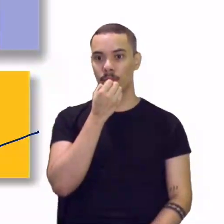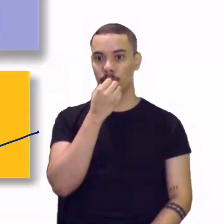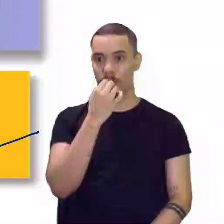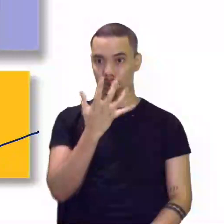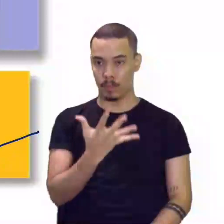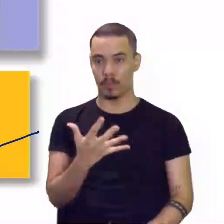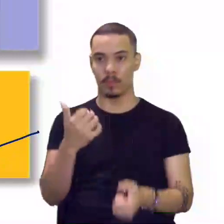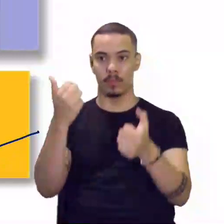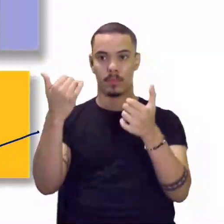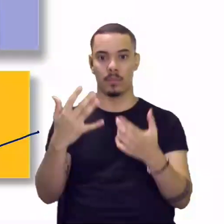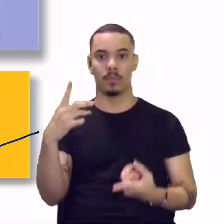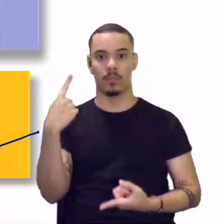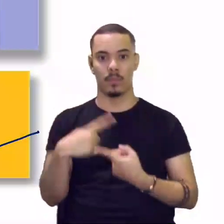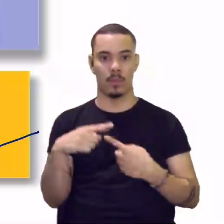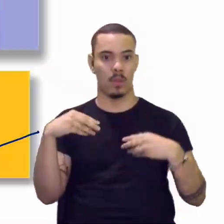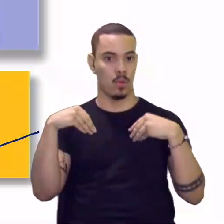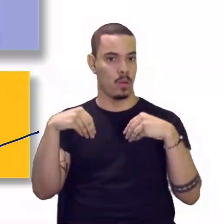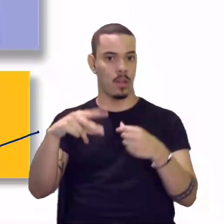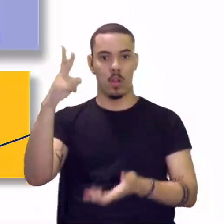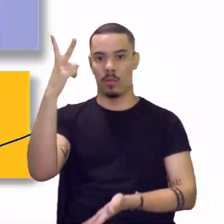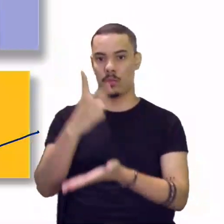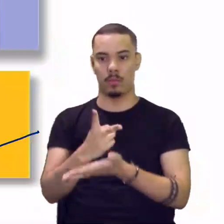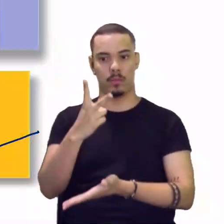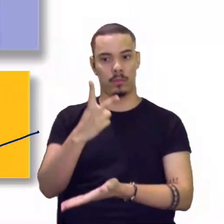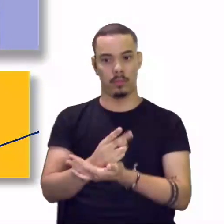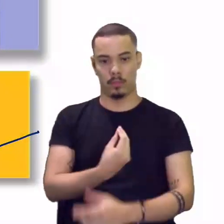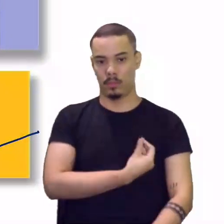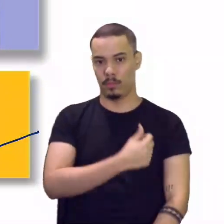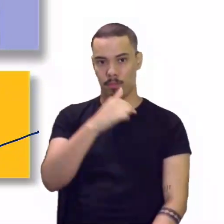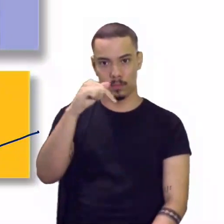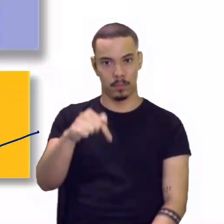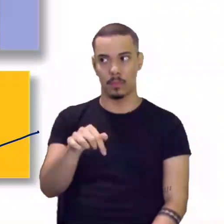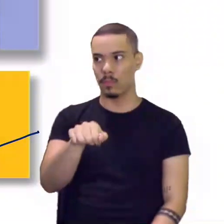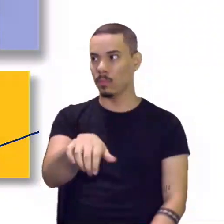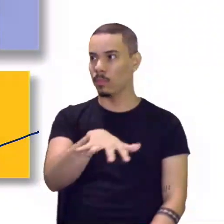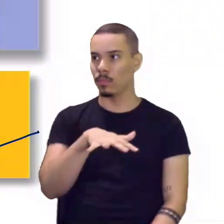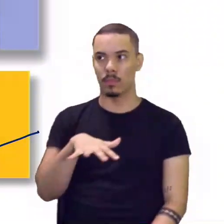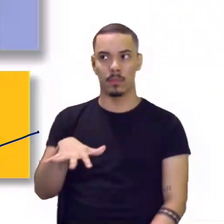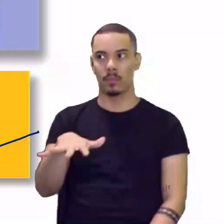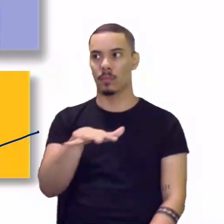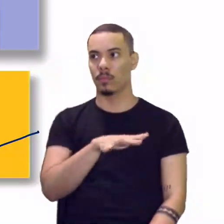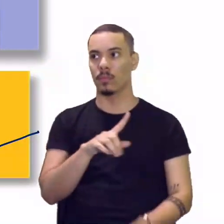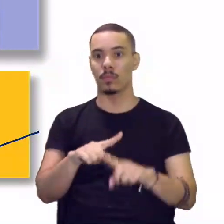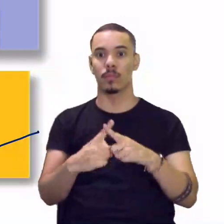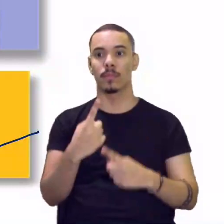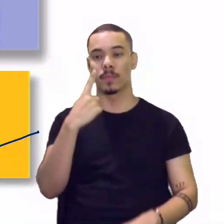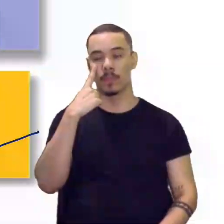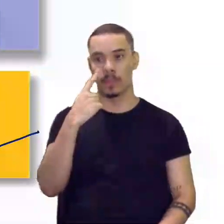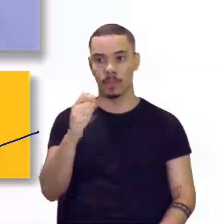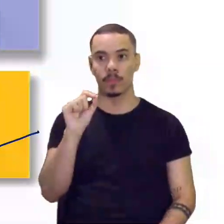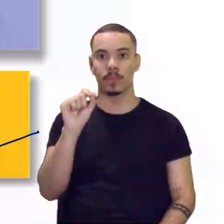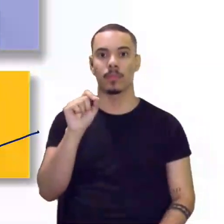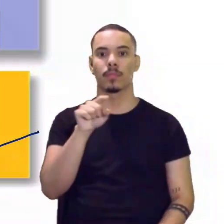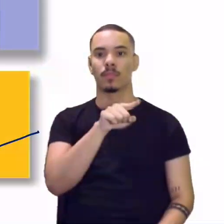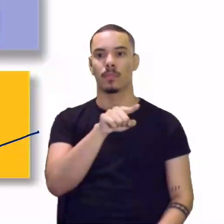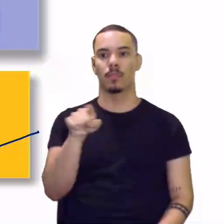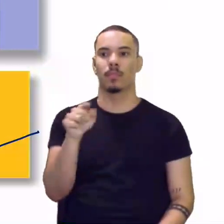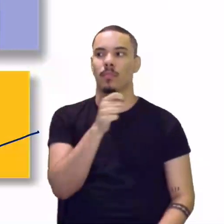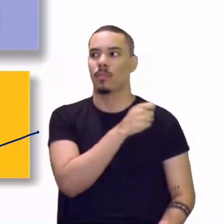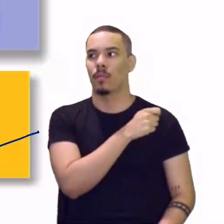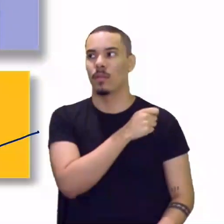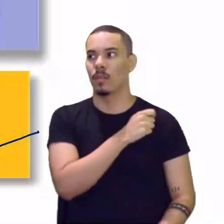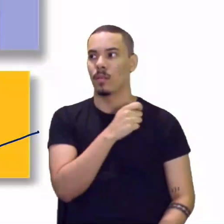o território sempre esteve aqui. Sim. O espaço geográfico sempre esteve aqui. O interessante é que o nosso querido aluno